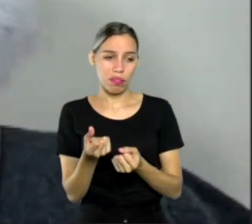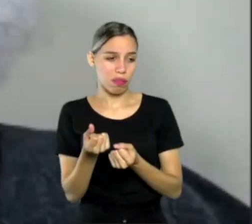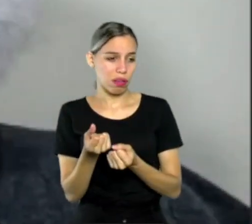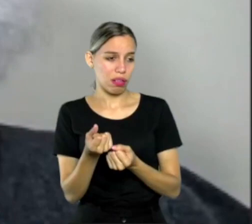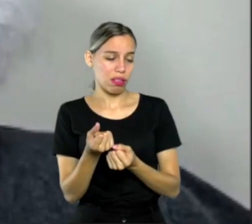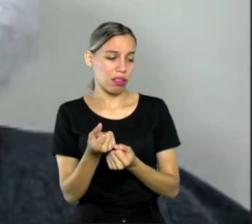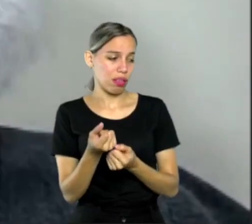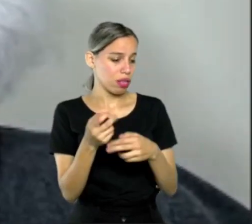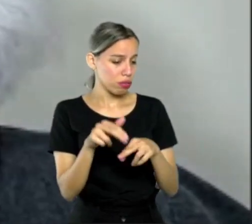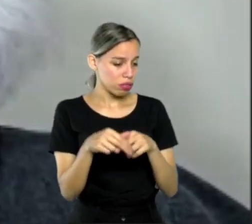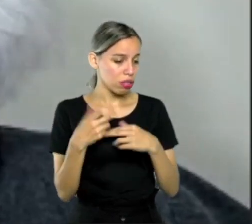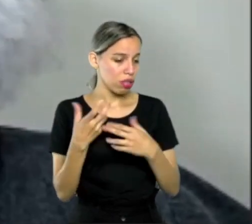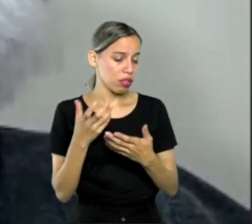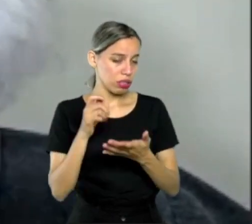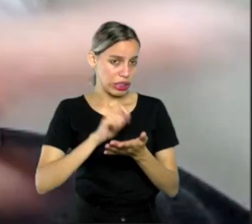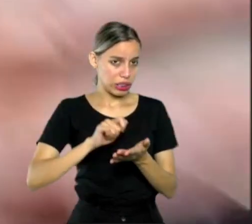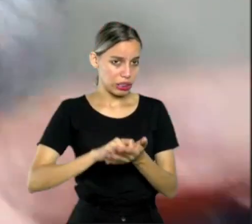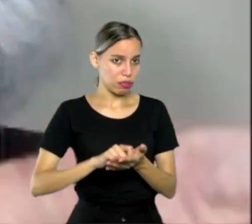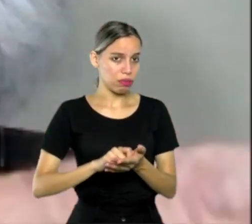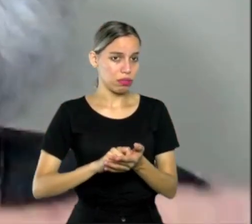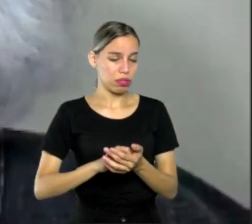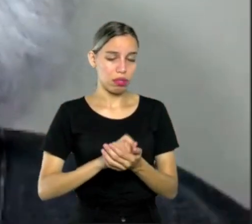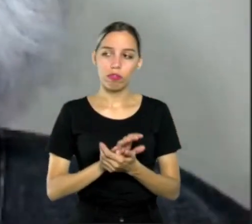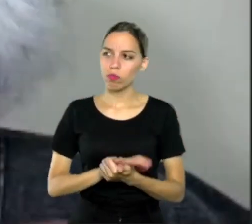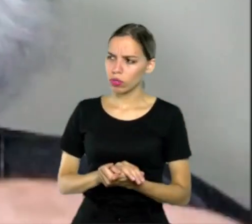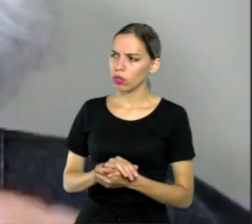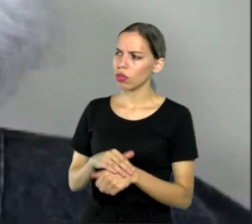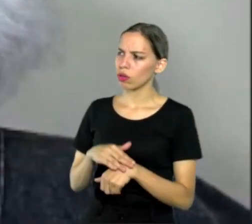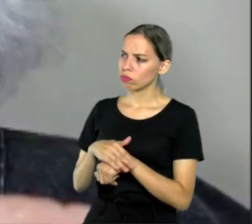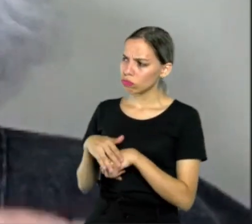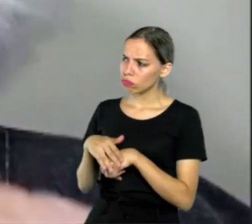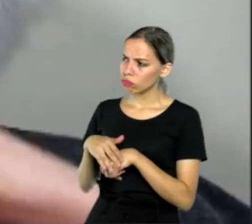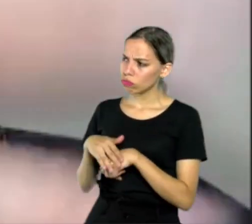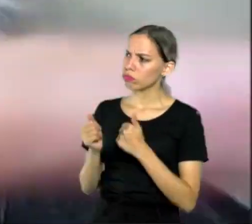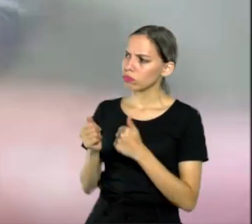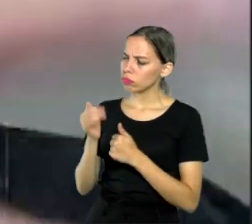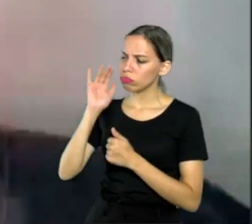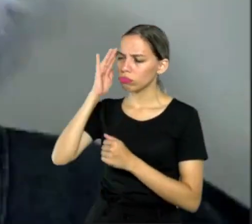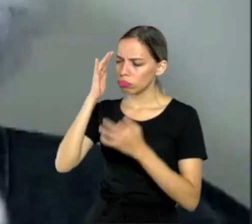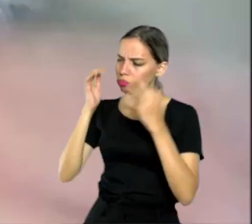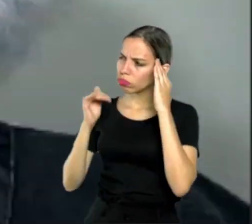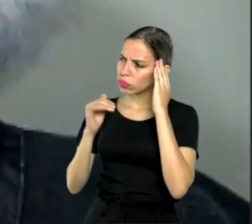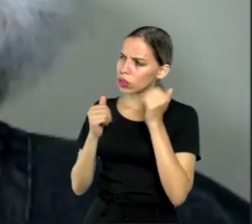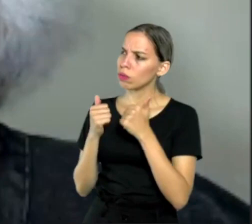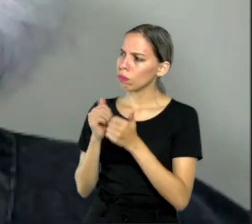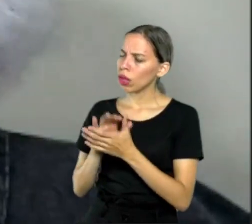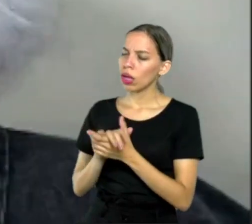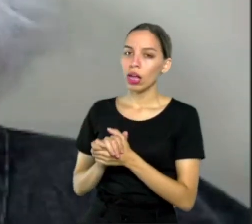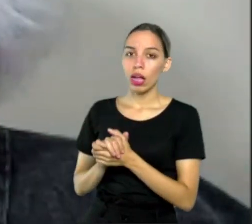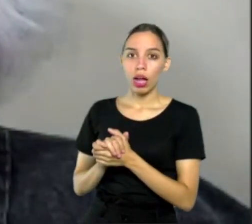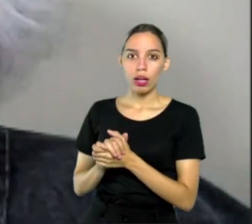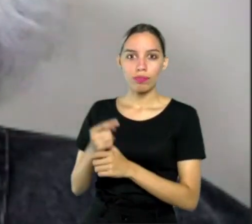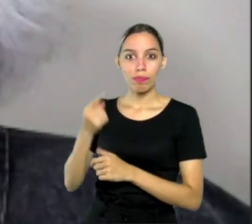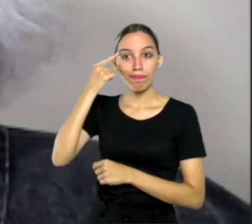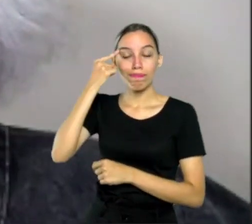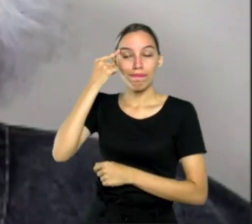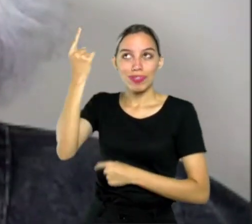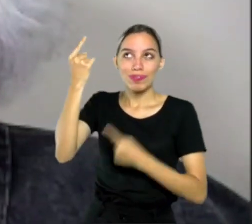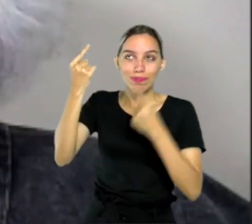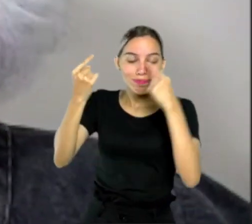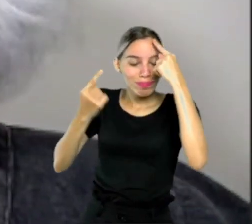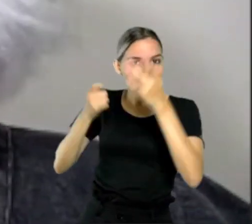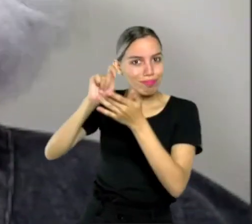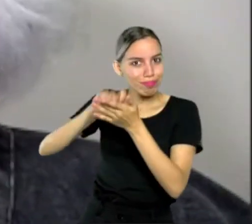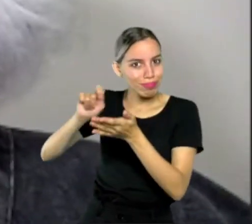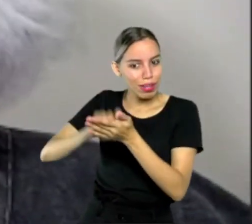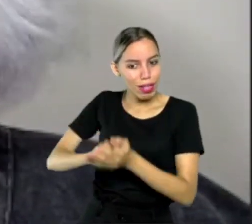foi se construindo um texto que acabou sendo um poema, assim, que eu traduzi como um dos primeiros poemas que eu escrevi. Eu cheguei,